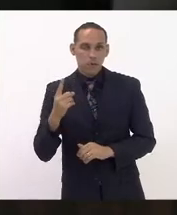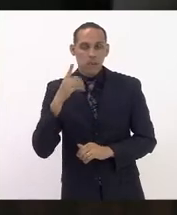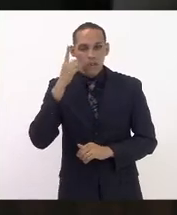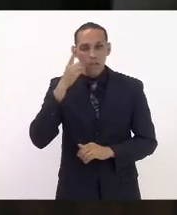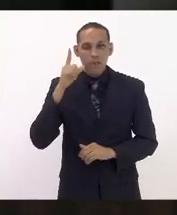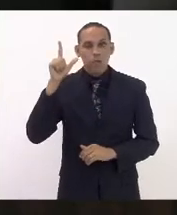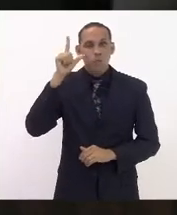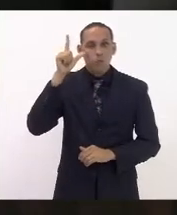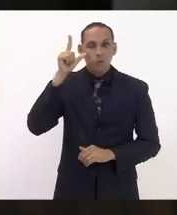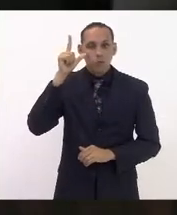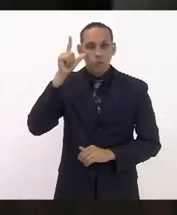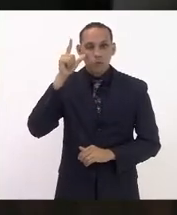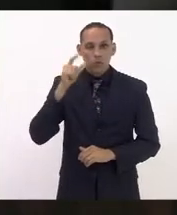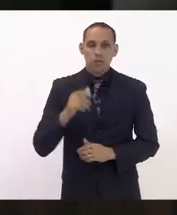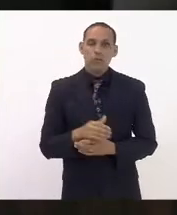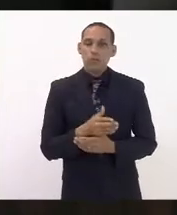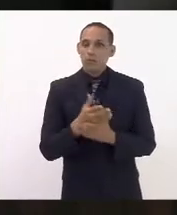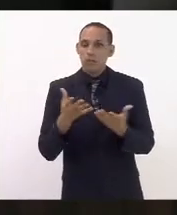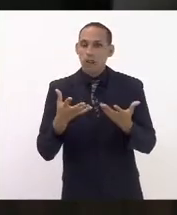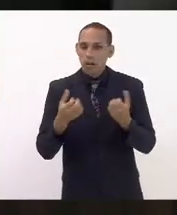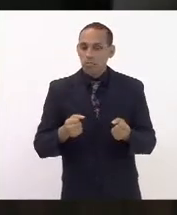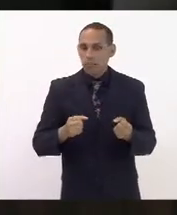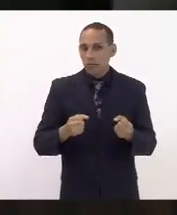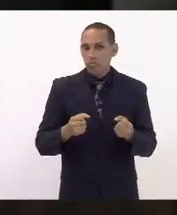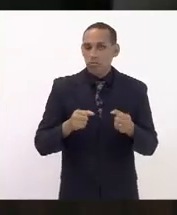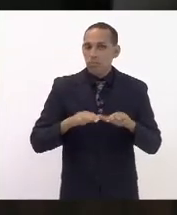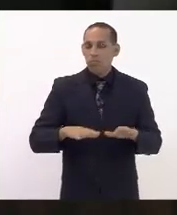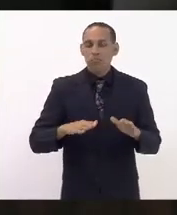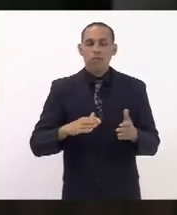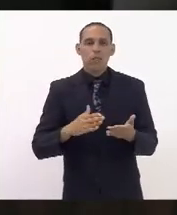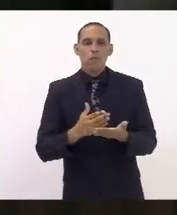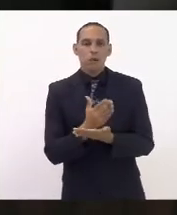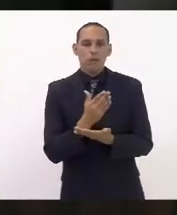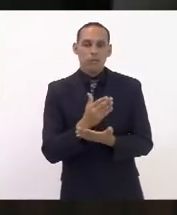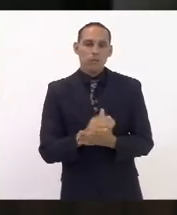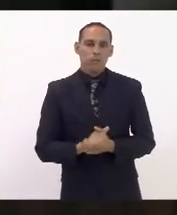Deputada Lucinha, senhores que aprovam, permaneçam como estão, aprovado.